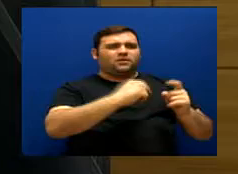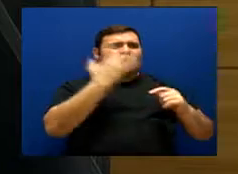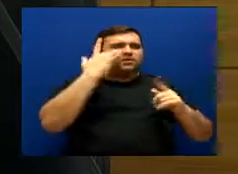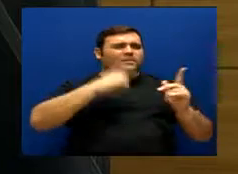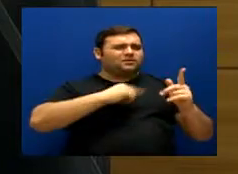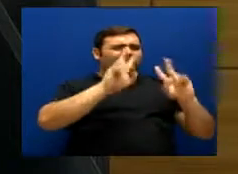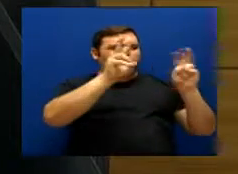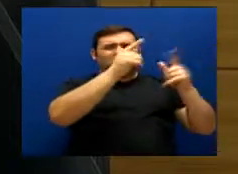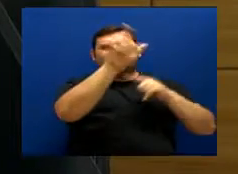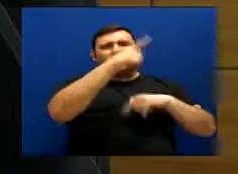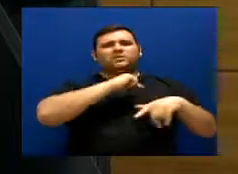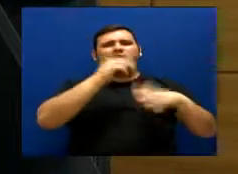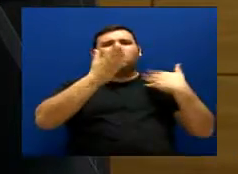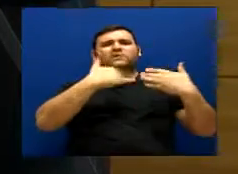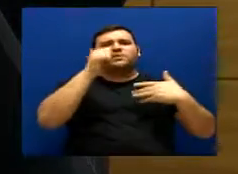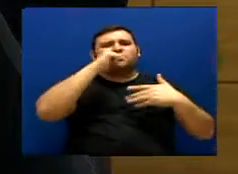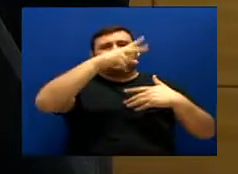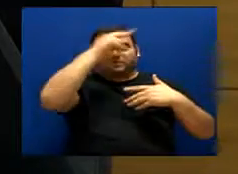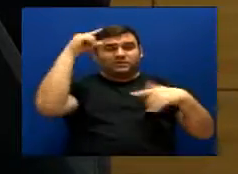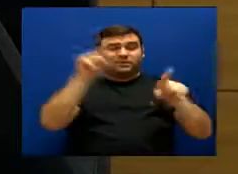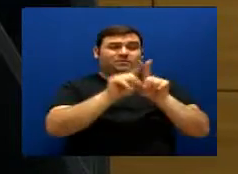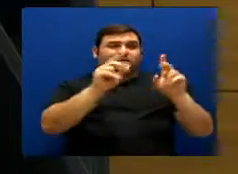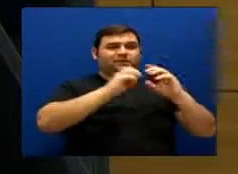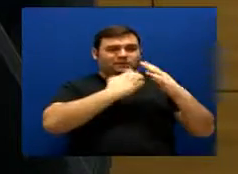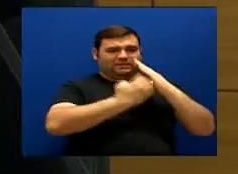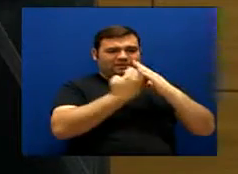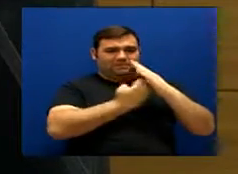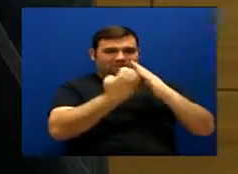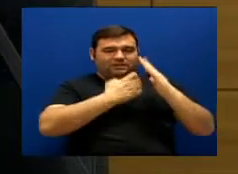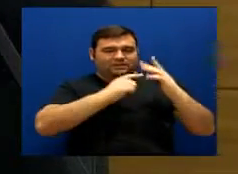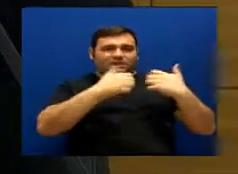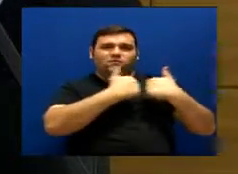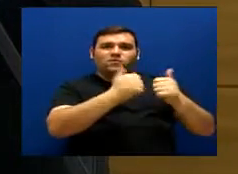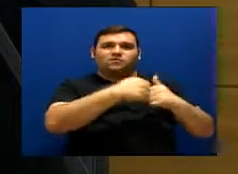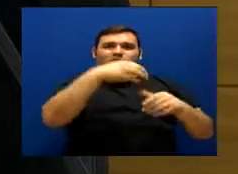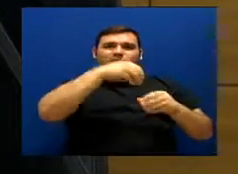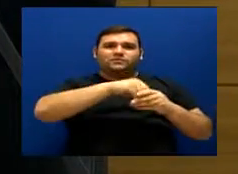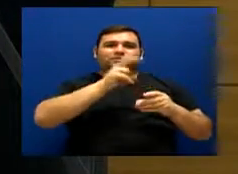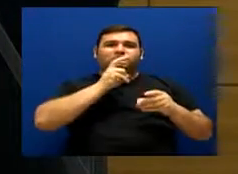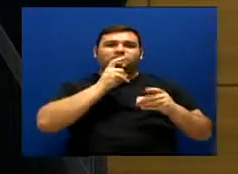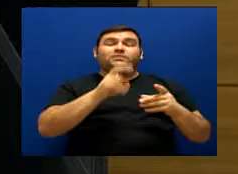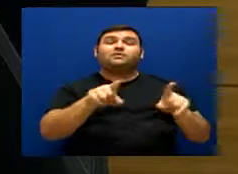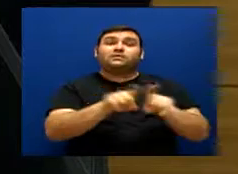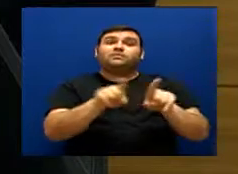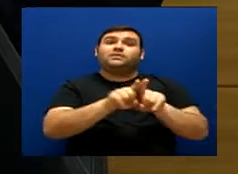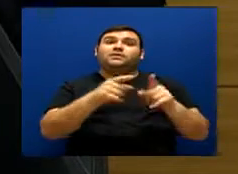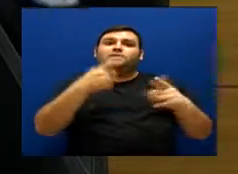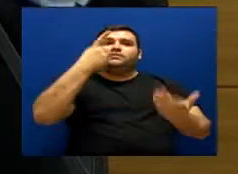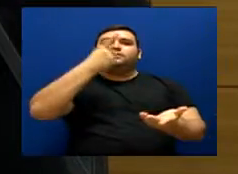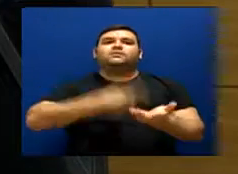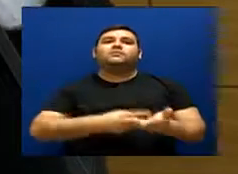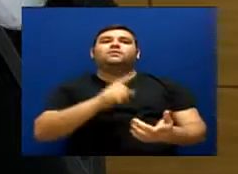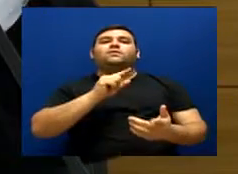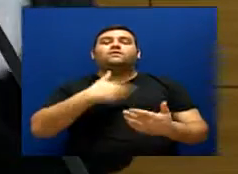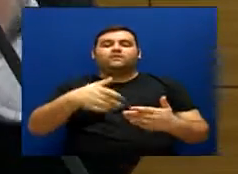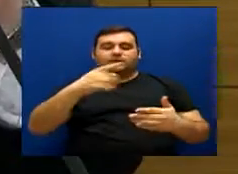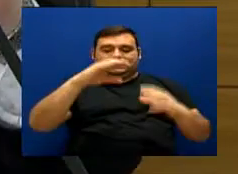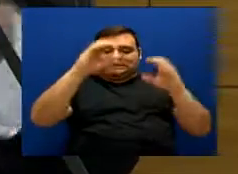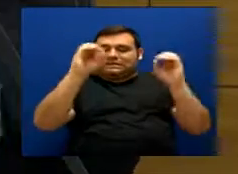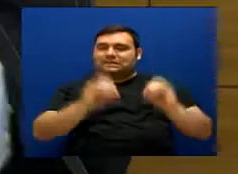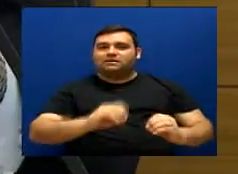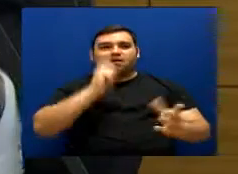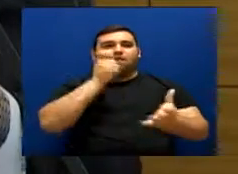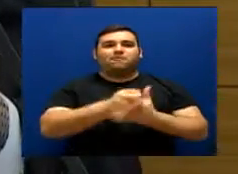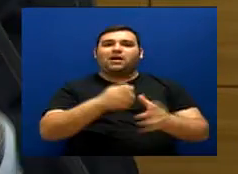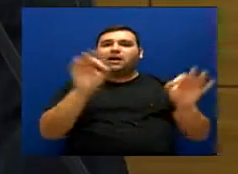para tratar um outro assunto com a prefeita e com as empresas que fazem o transporte urbano aqui. E ficou acordado que